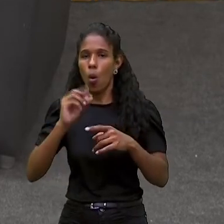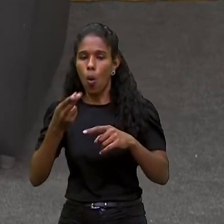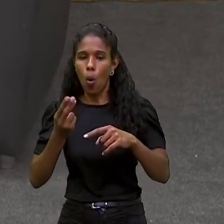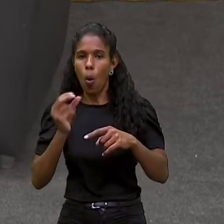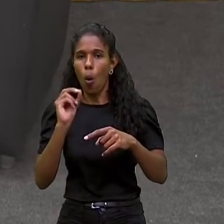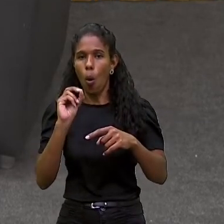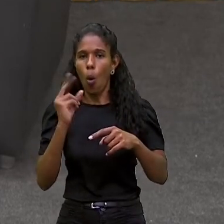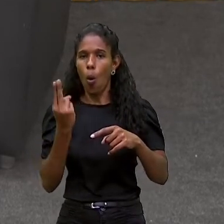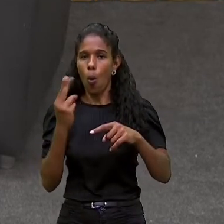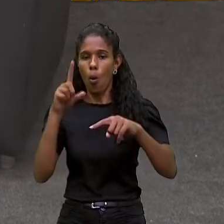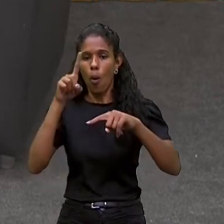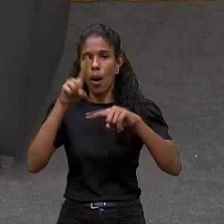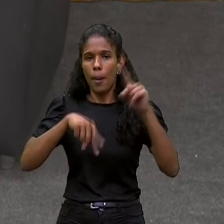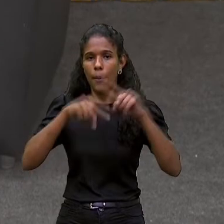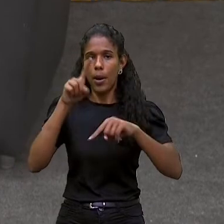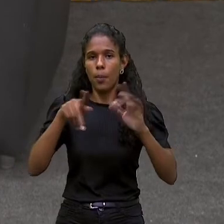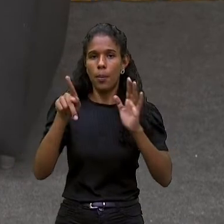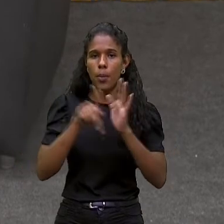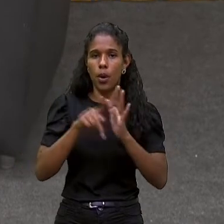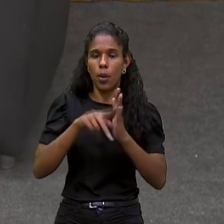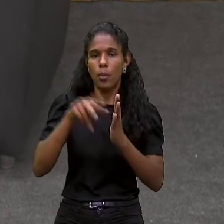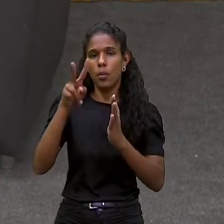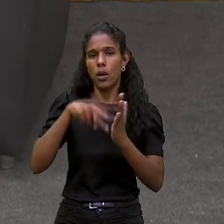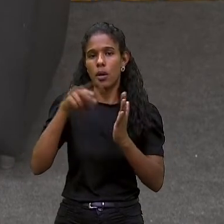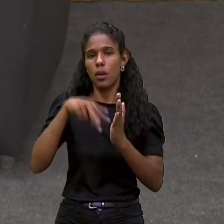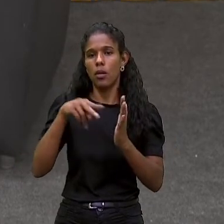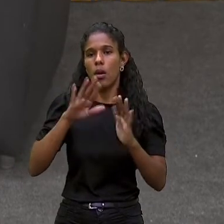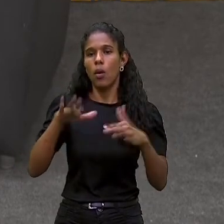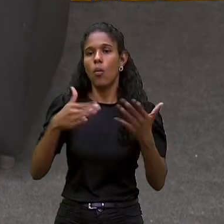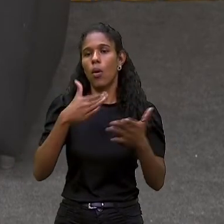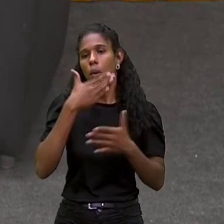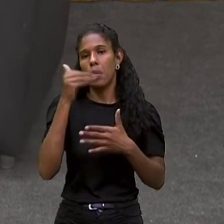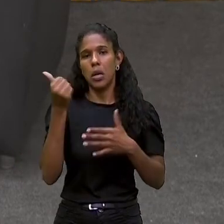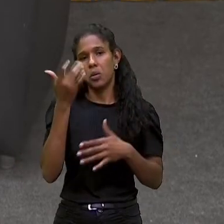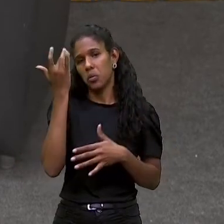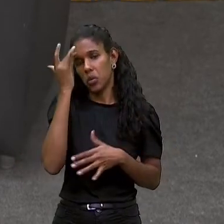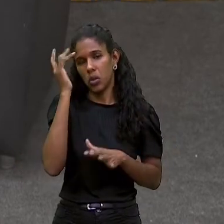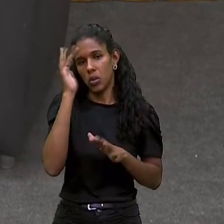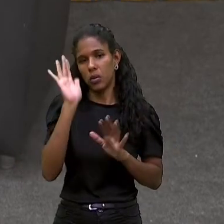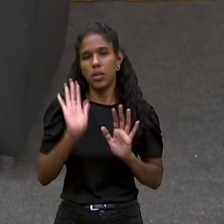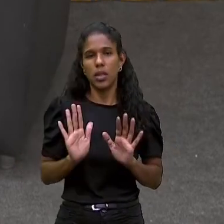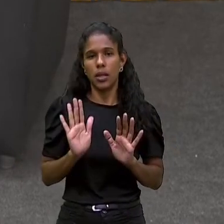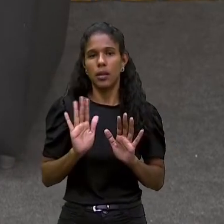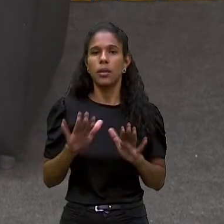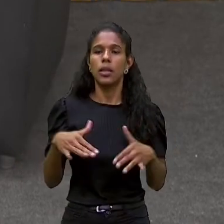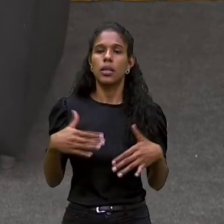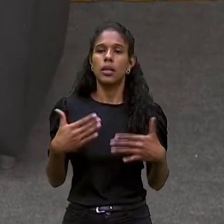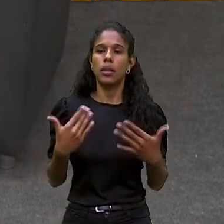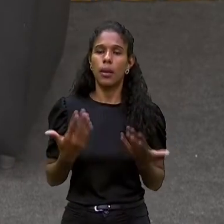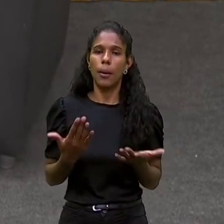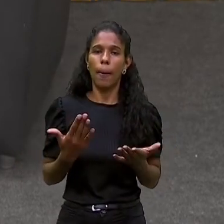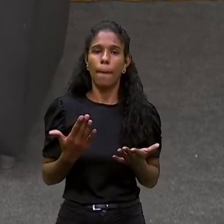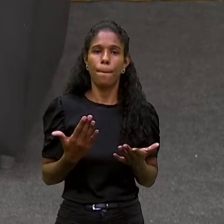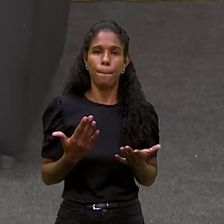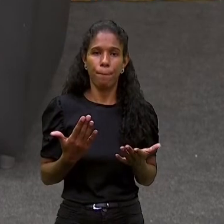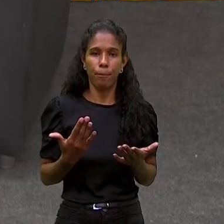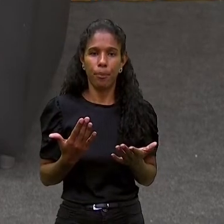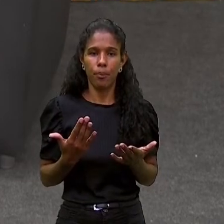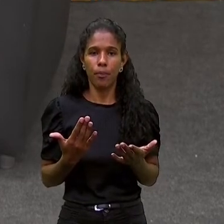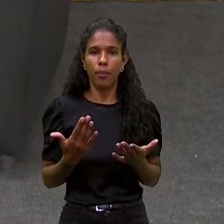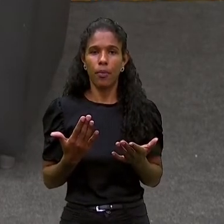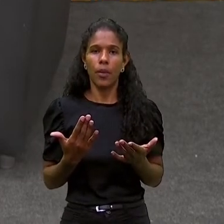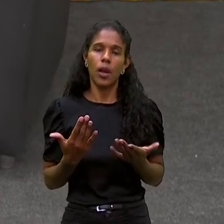Um estudo mais específico para esse aparelho eu desconheço. Ele tem um sistema de